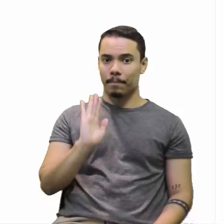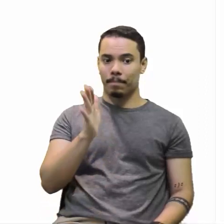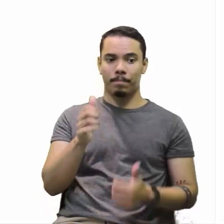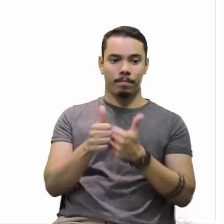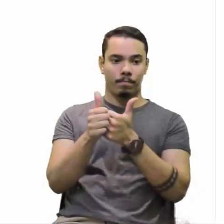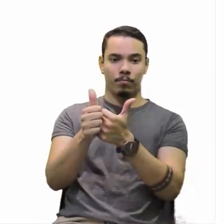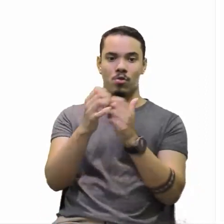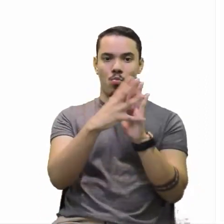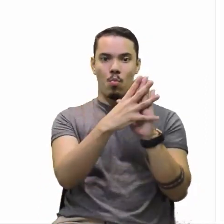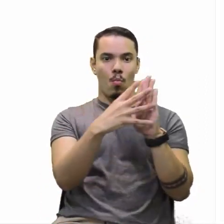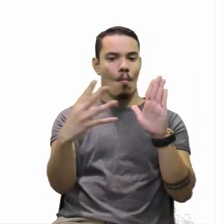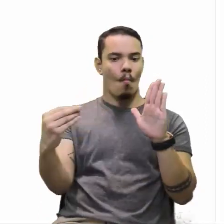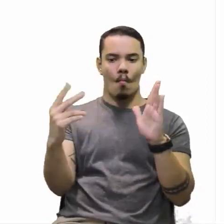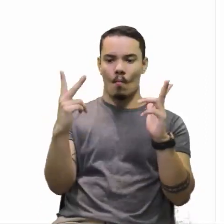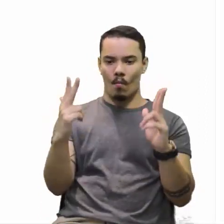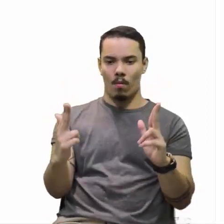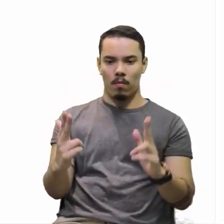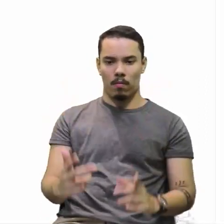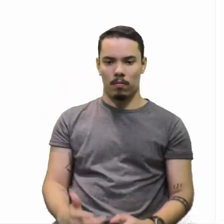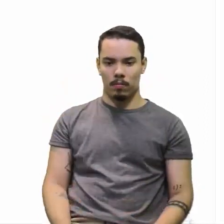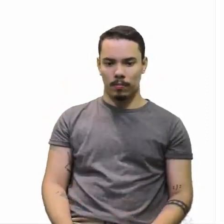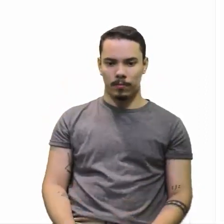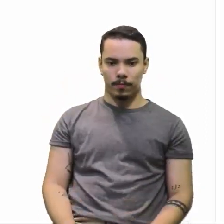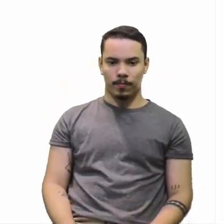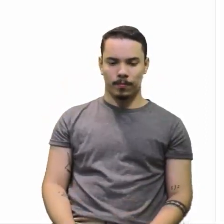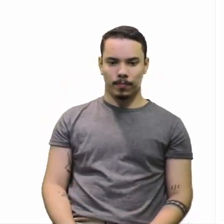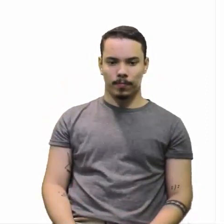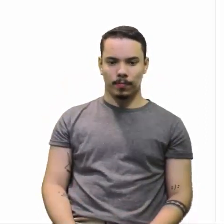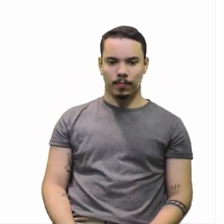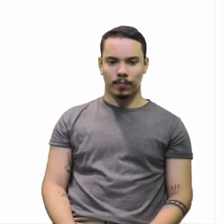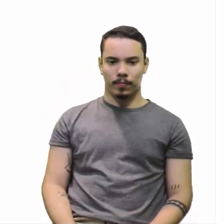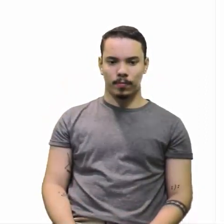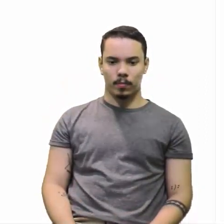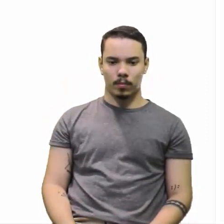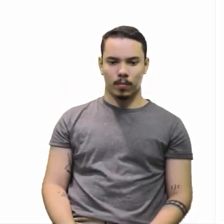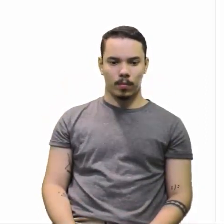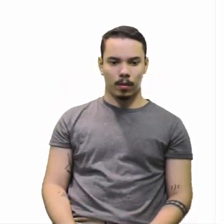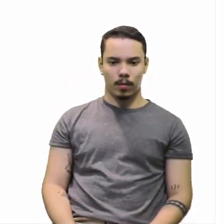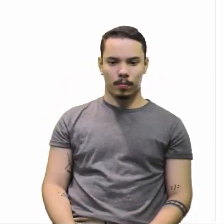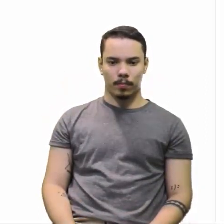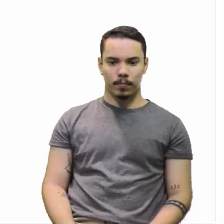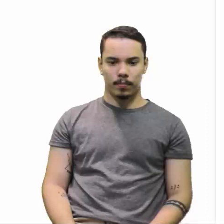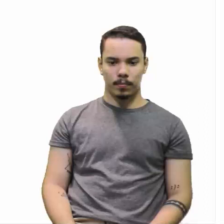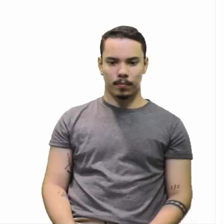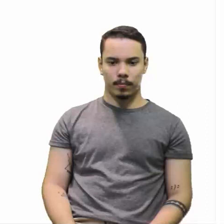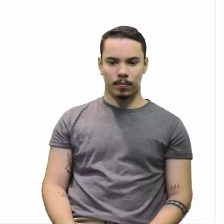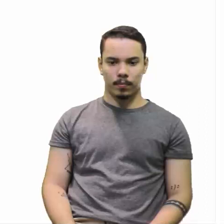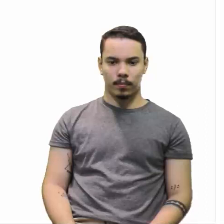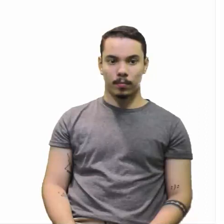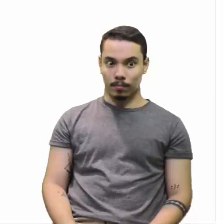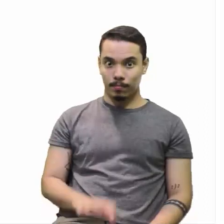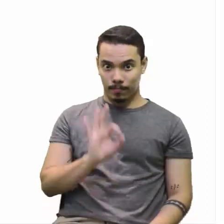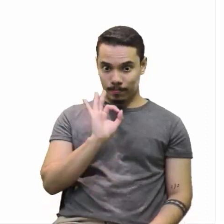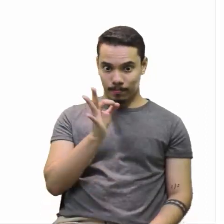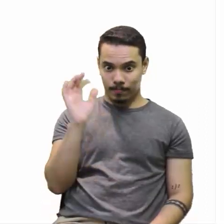lá. Quando for 3, vai ser 6. E aí, ó.